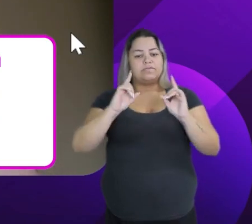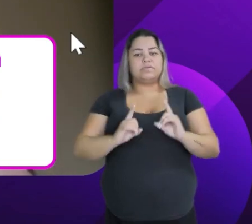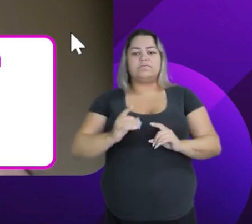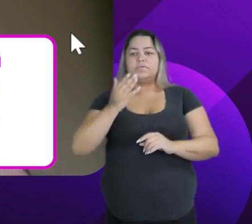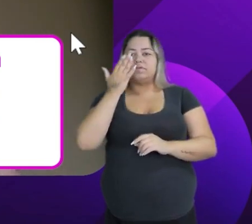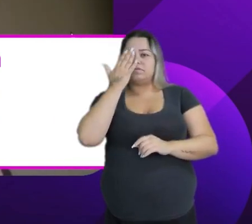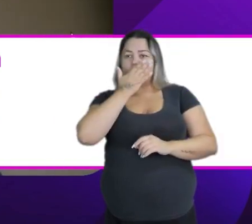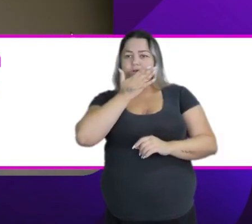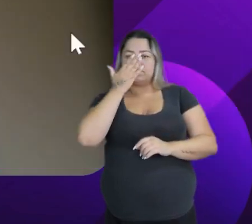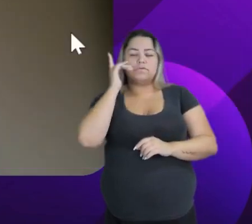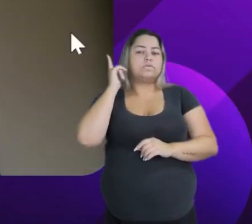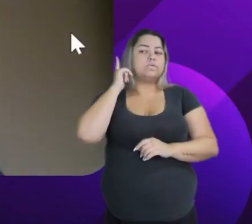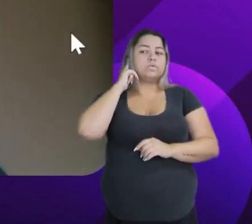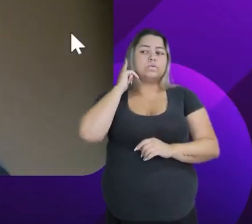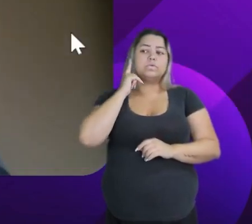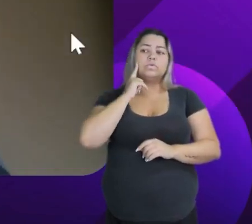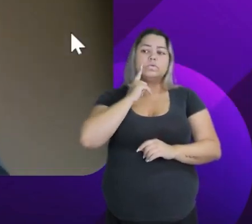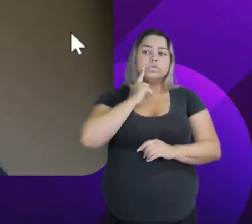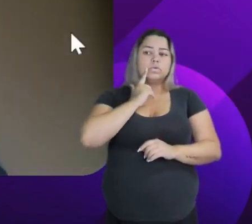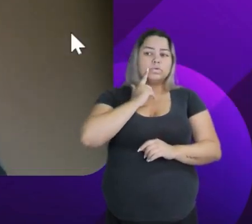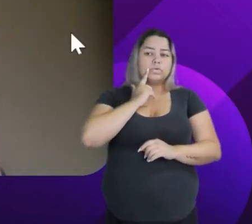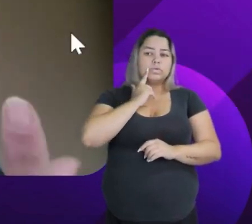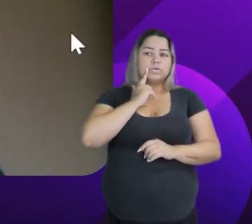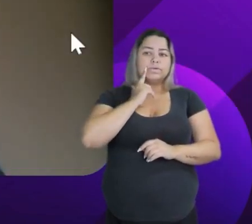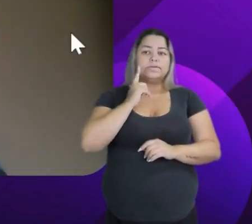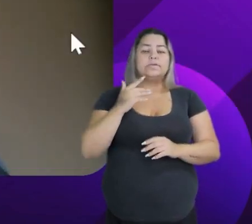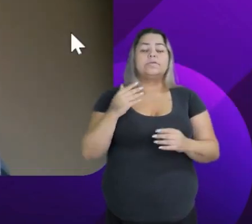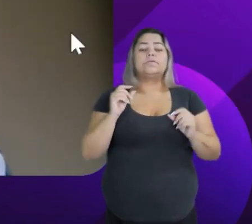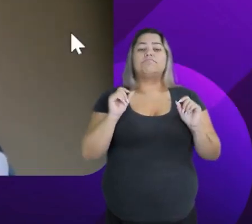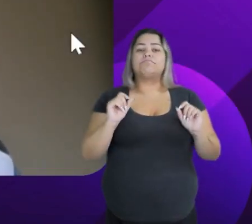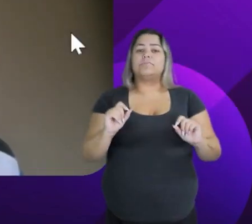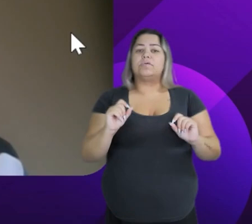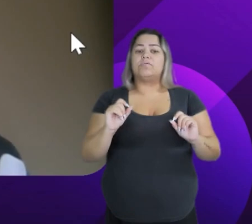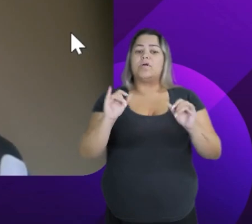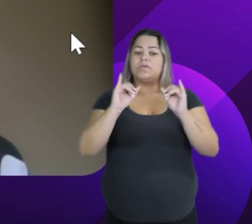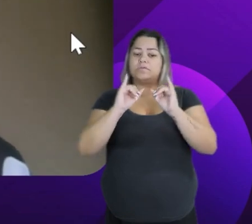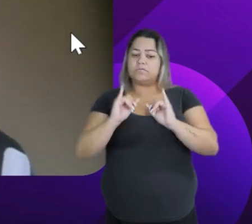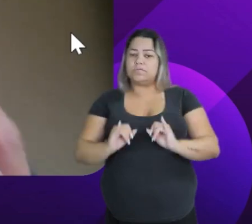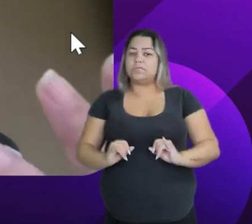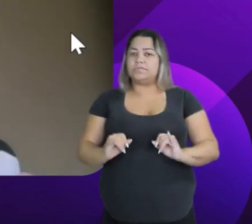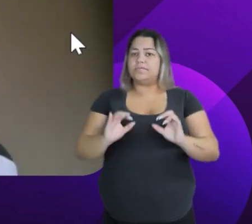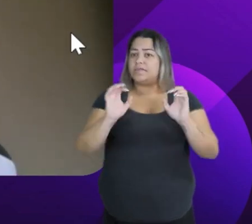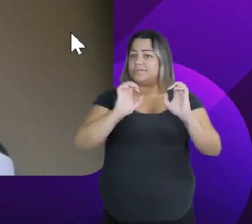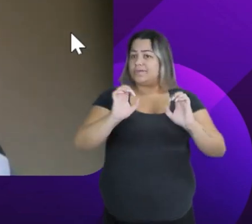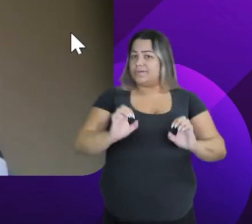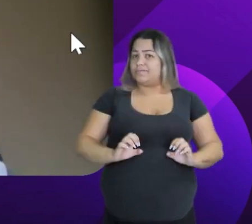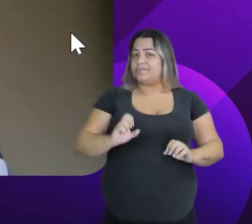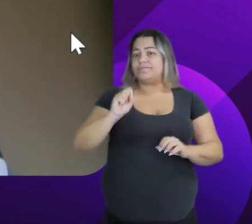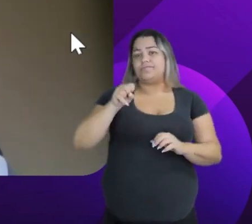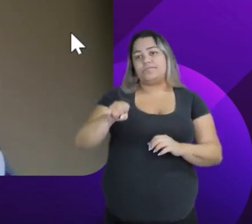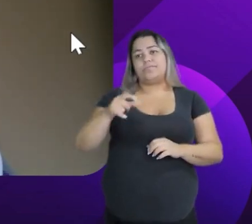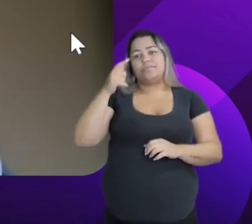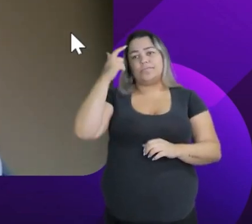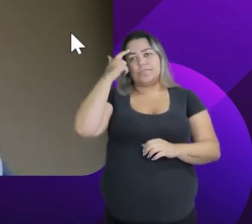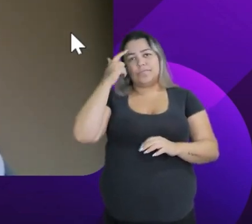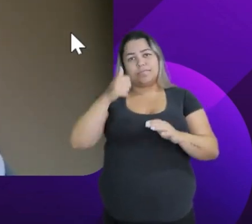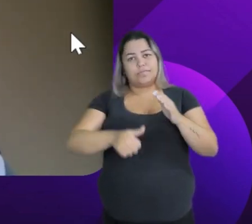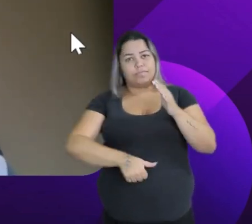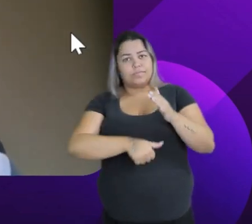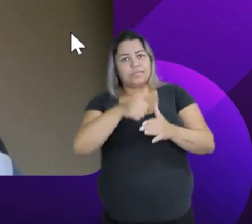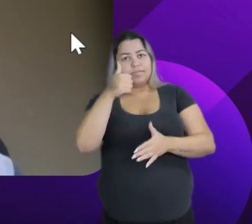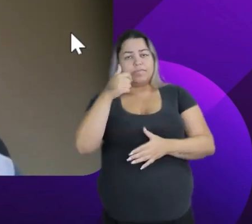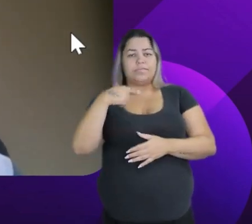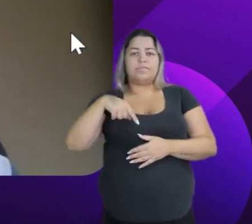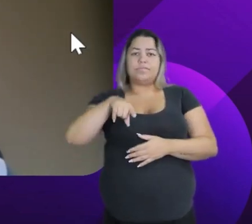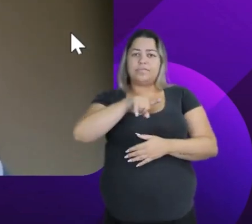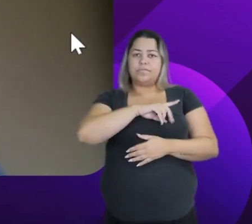as deficiências sonoras. Então, qual é esse desenho, quais são essas estruturas? Se eu fosse pensar primeiro quando a gente fala